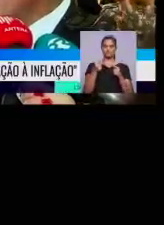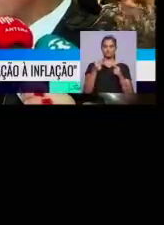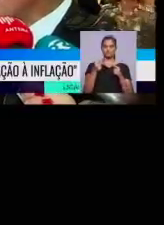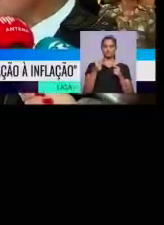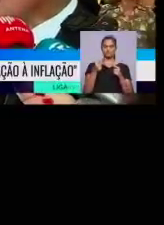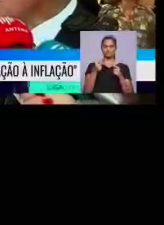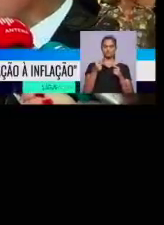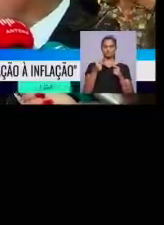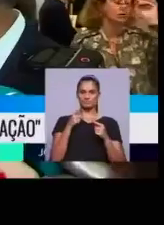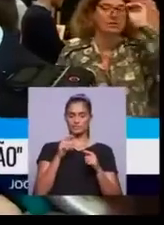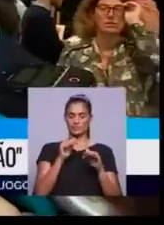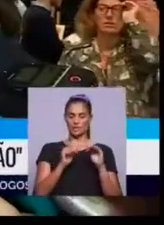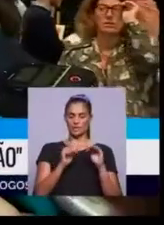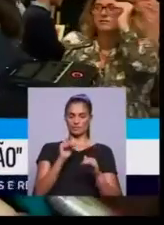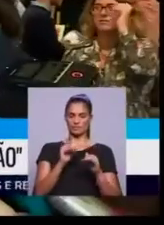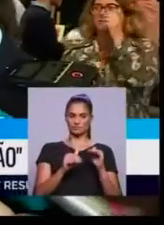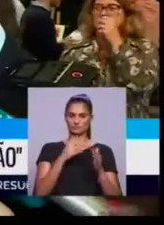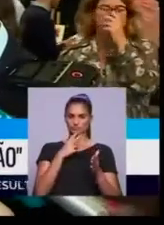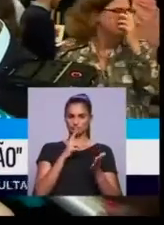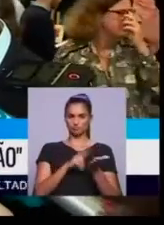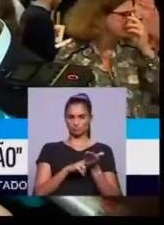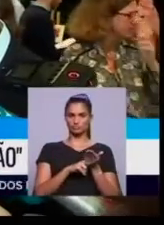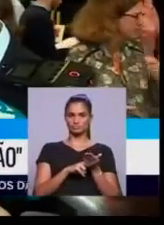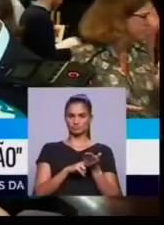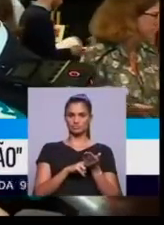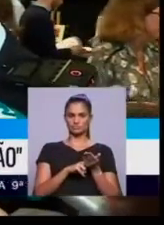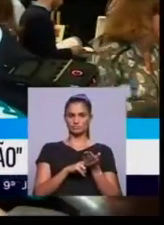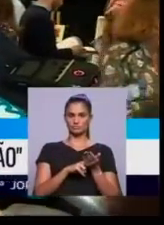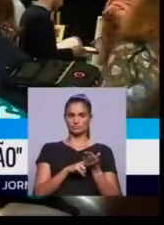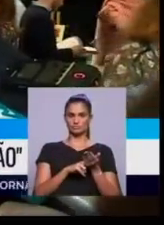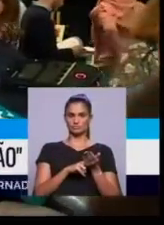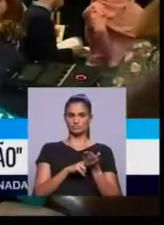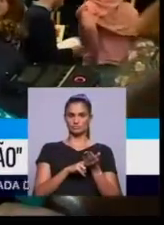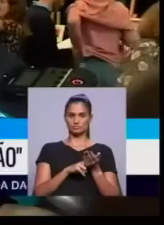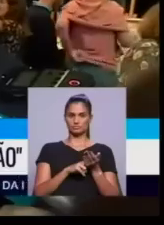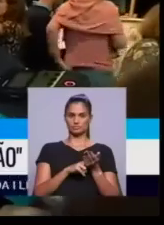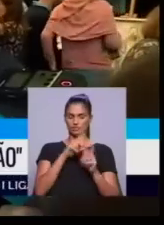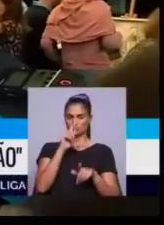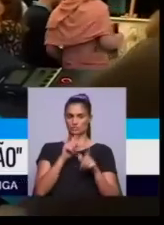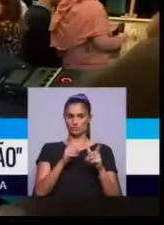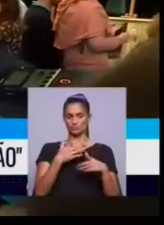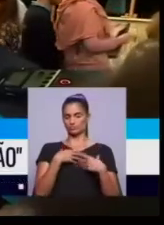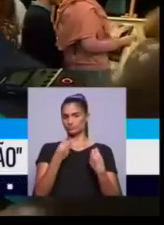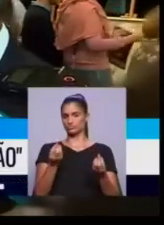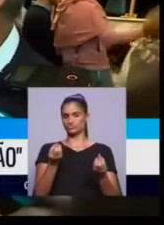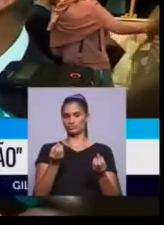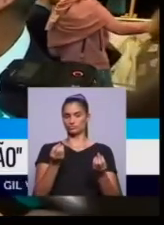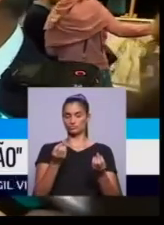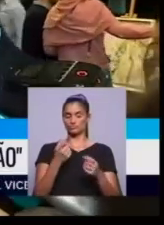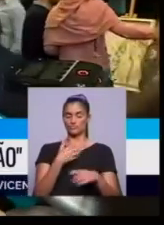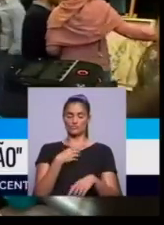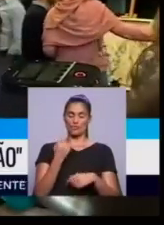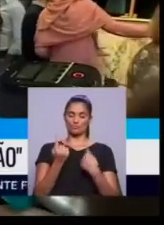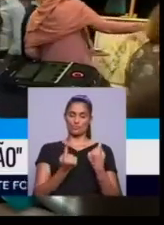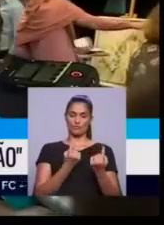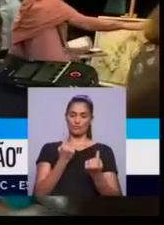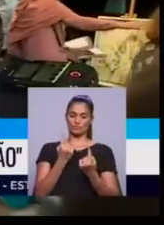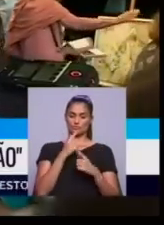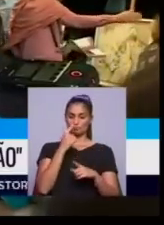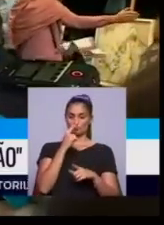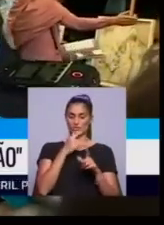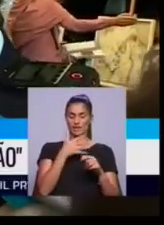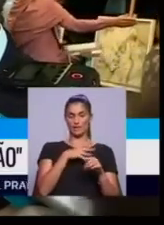é este equilíbrio acaba por não agradar na igreja ou mais